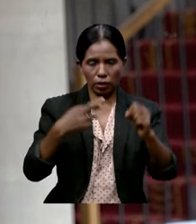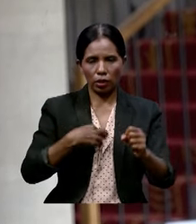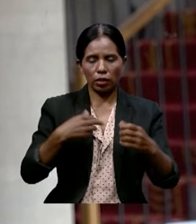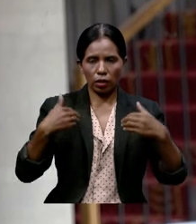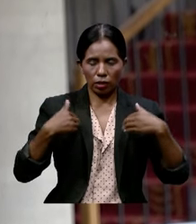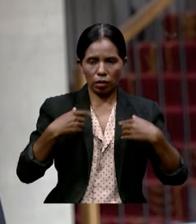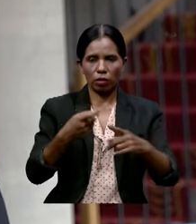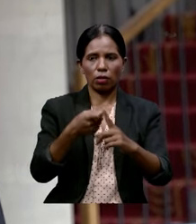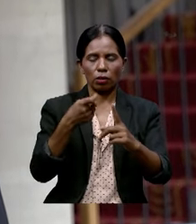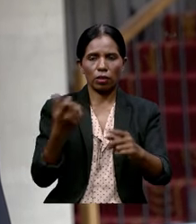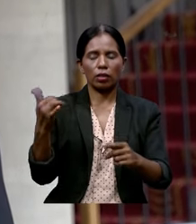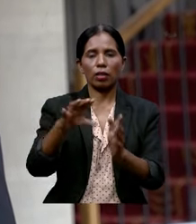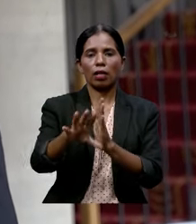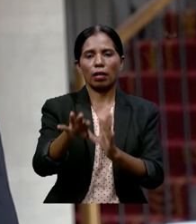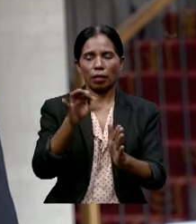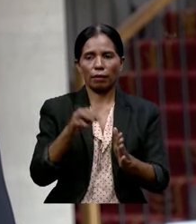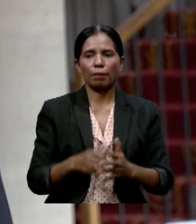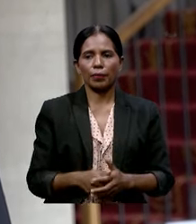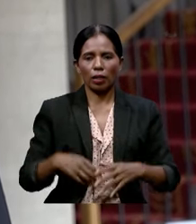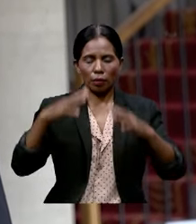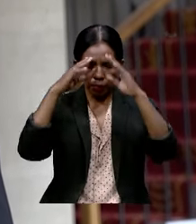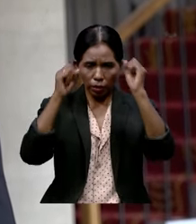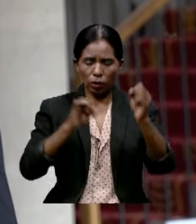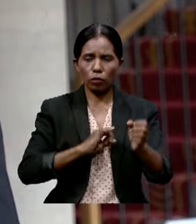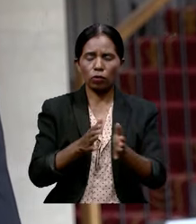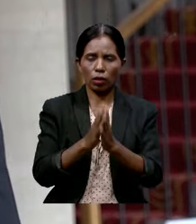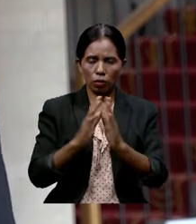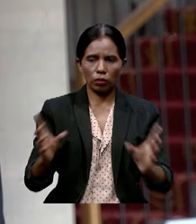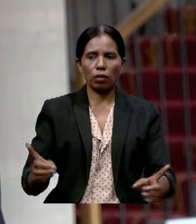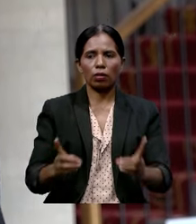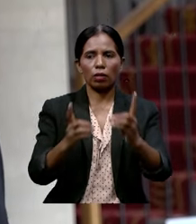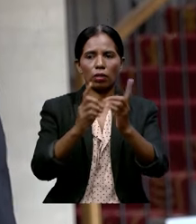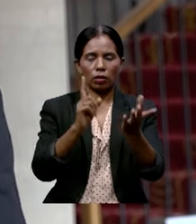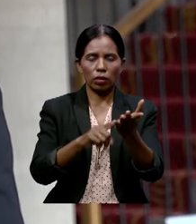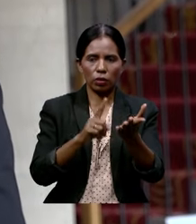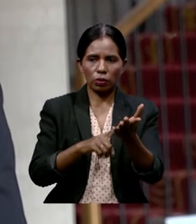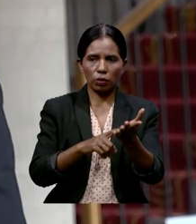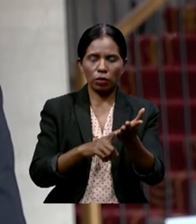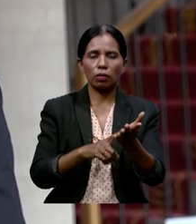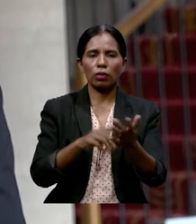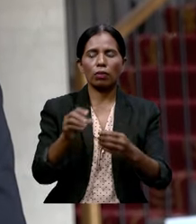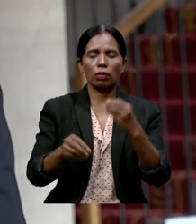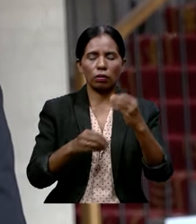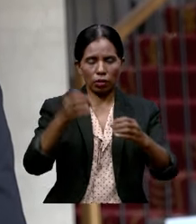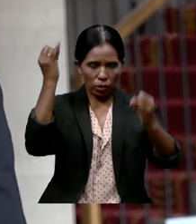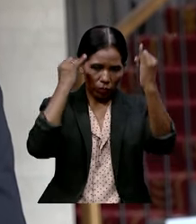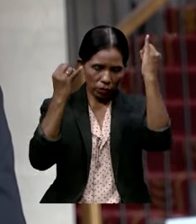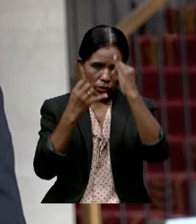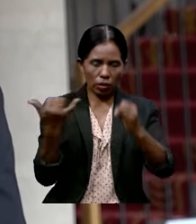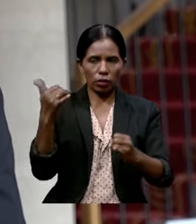si fontes no be mak ni retan anta presidente su halo do mai asor ori discuti informação sira